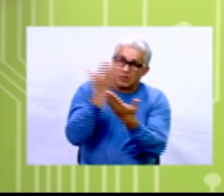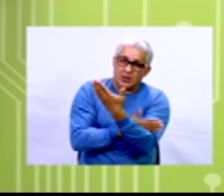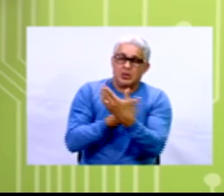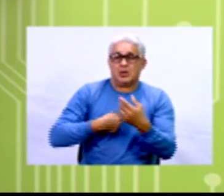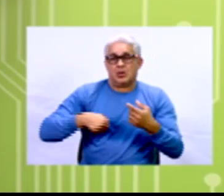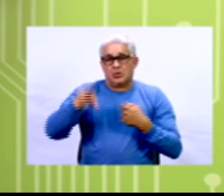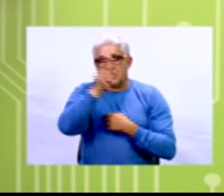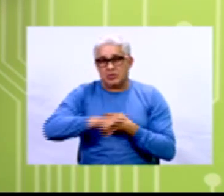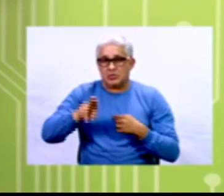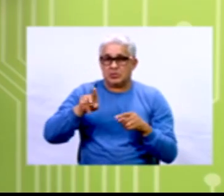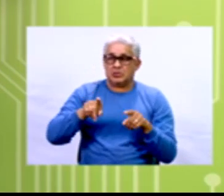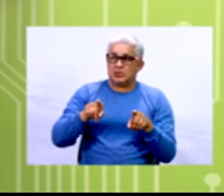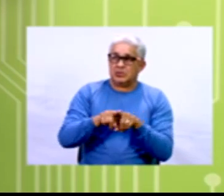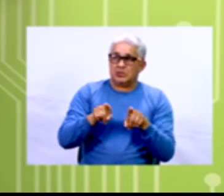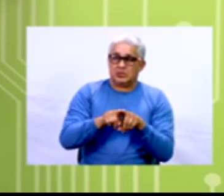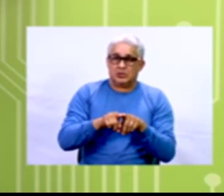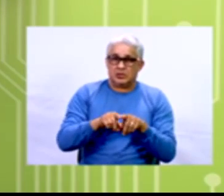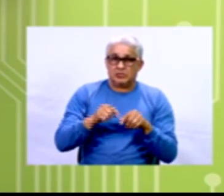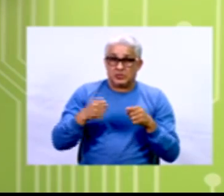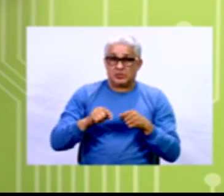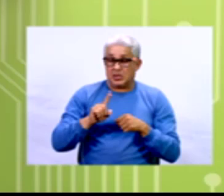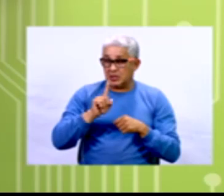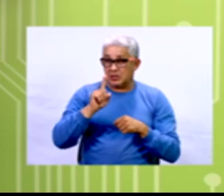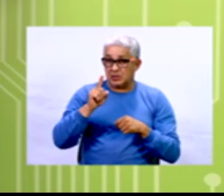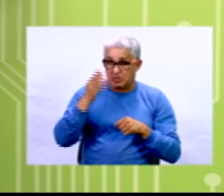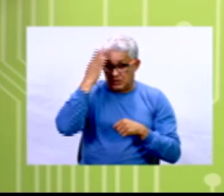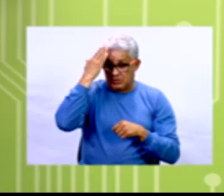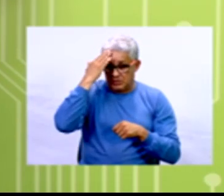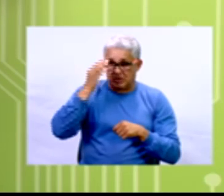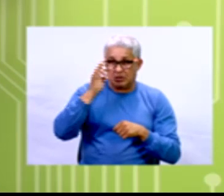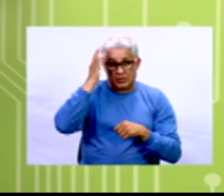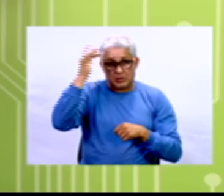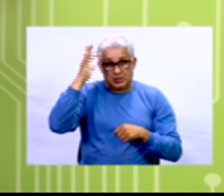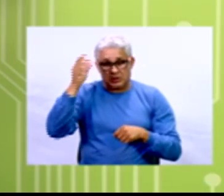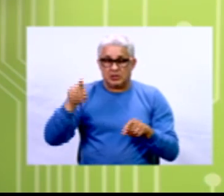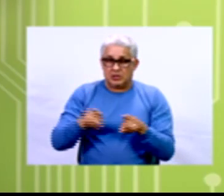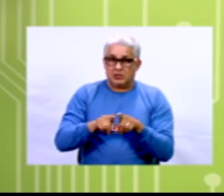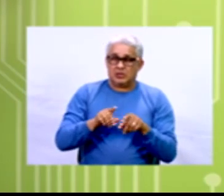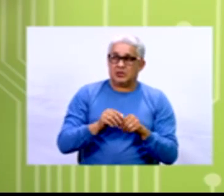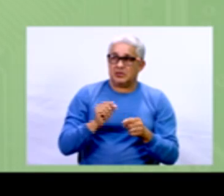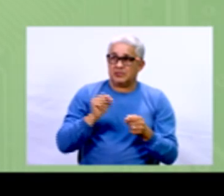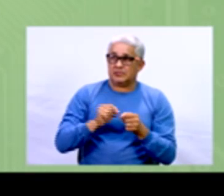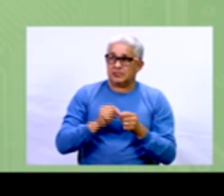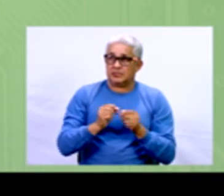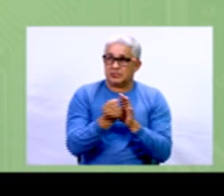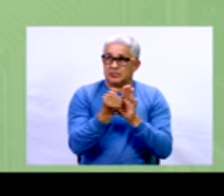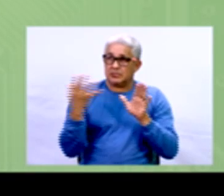poder criar essas aplicações, né? Para poder colocar a mão na massa.